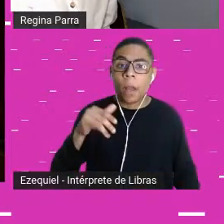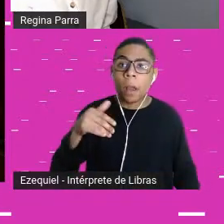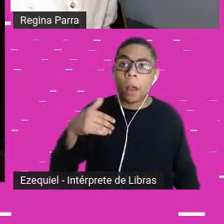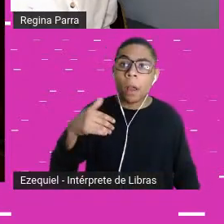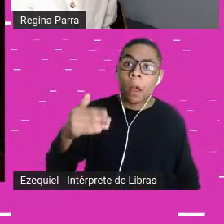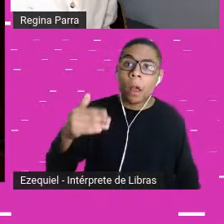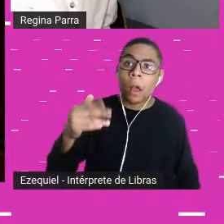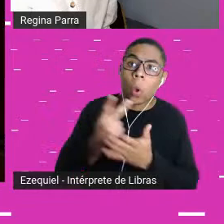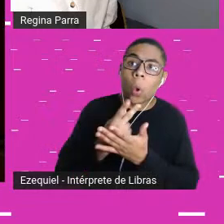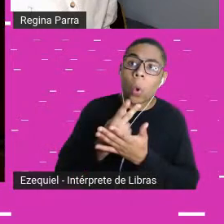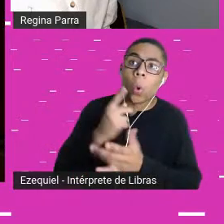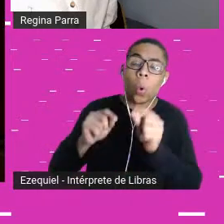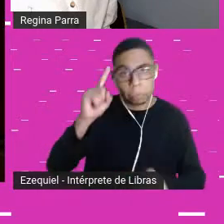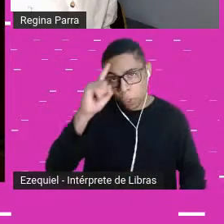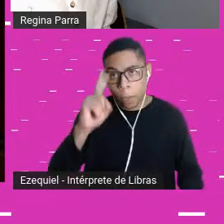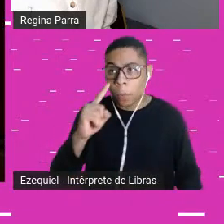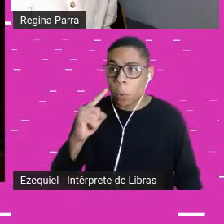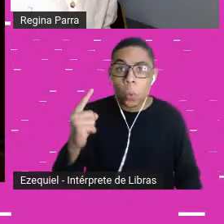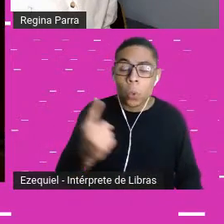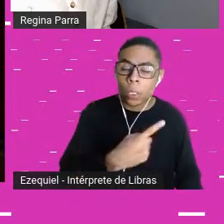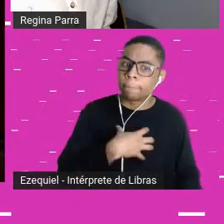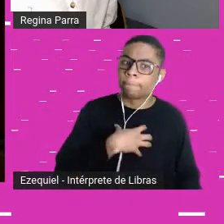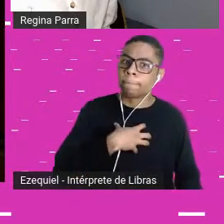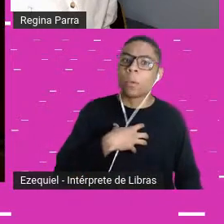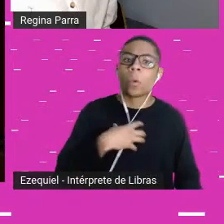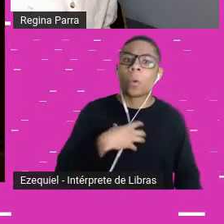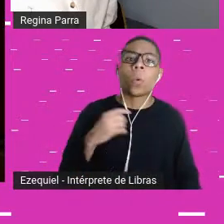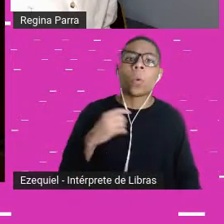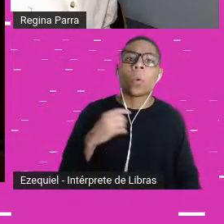sentindo que seria algo